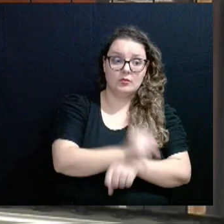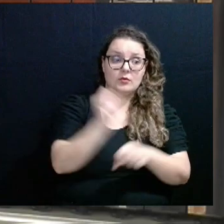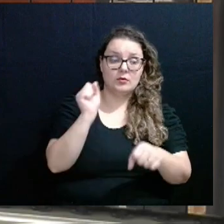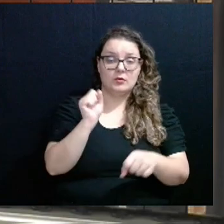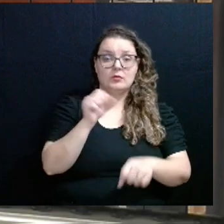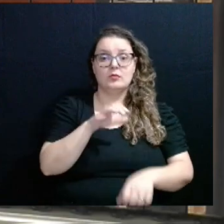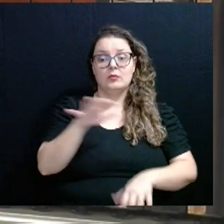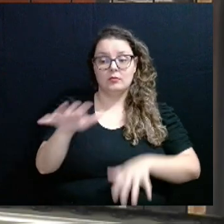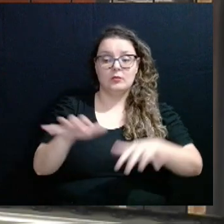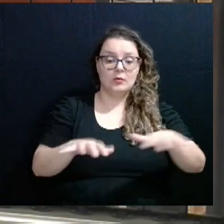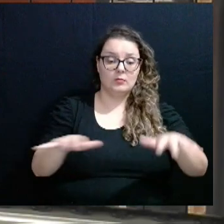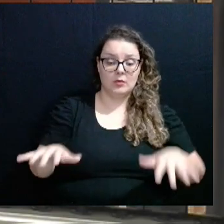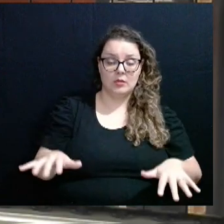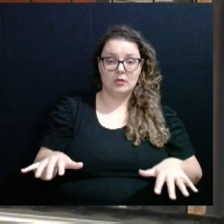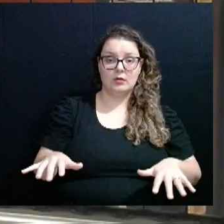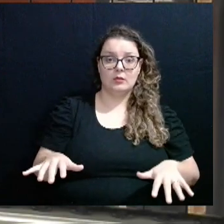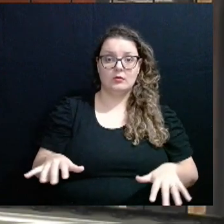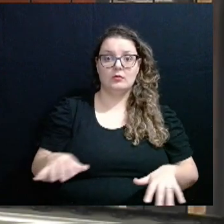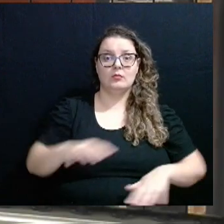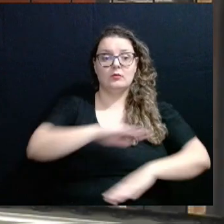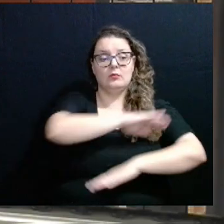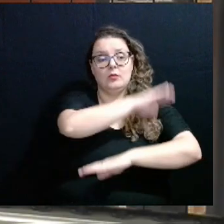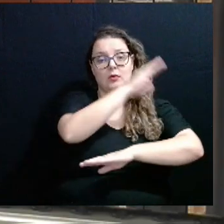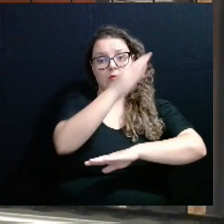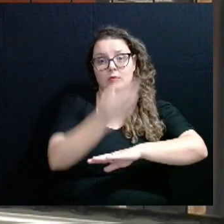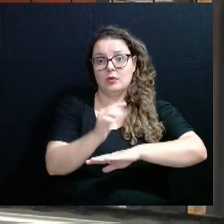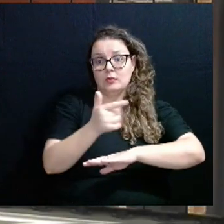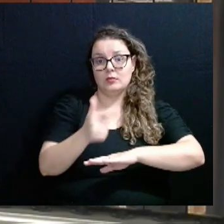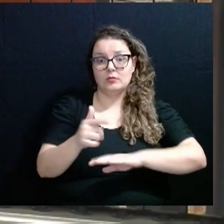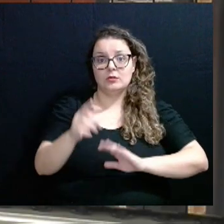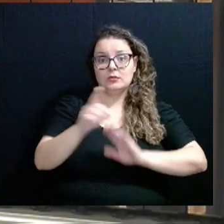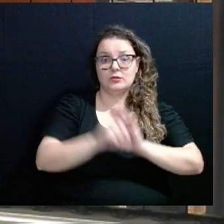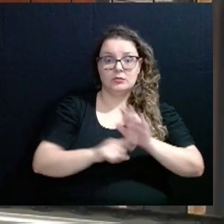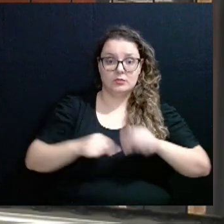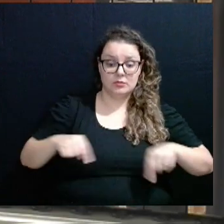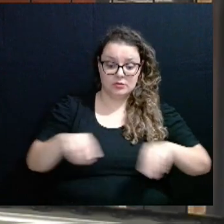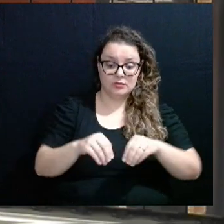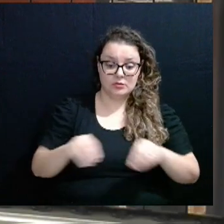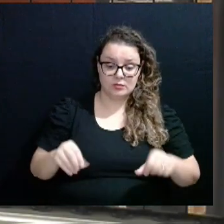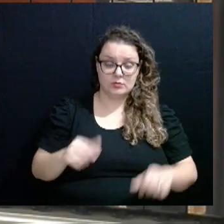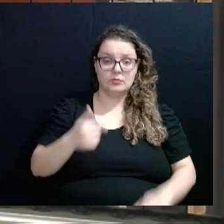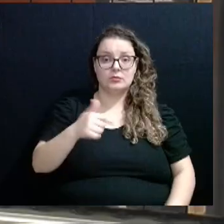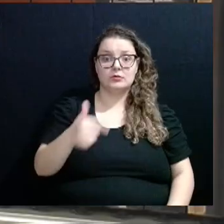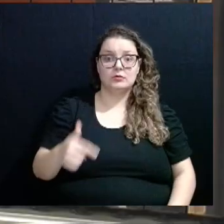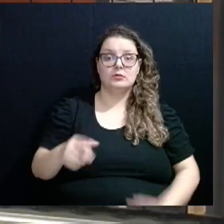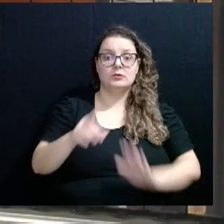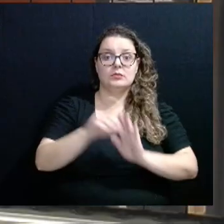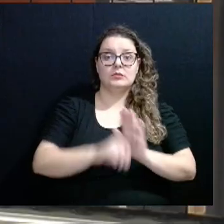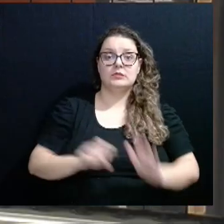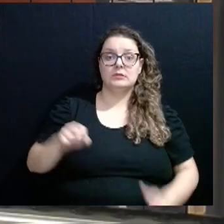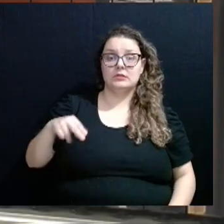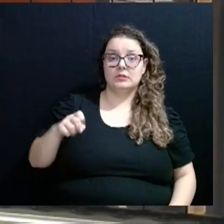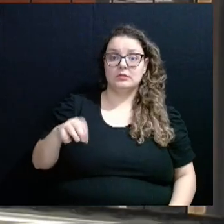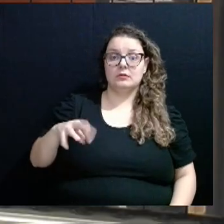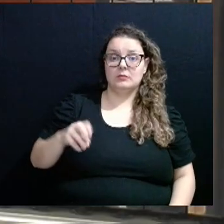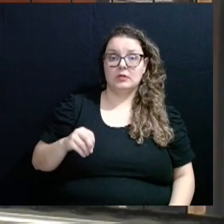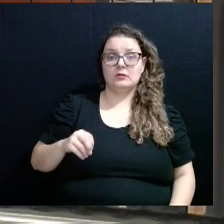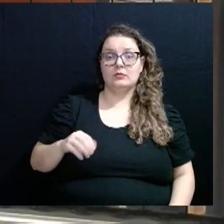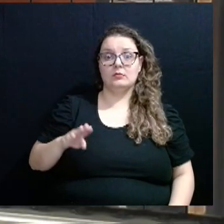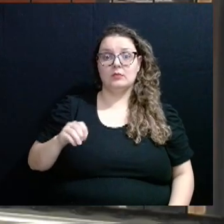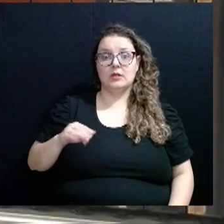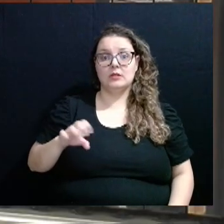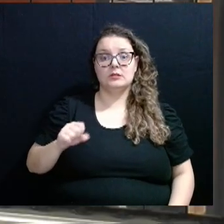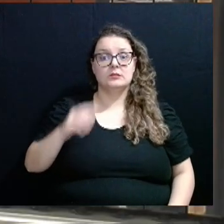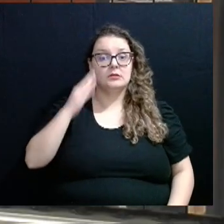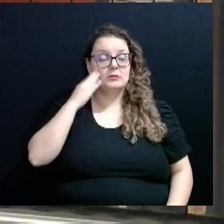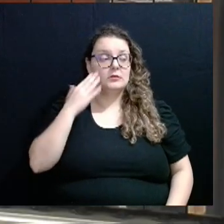como morros, eles não tiveram direito à terra, sem nenhum direito ao saneamento básico, na época a gente sabe que era precário, mas minimamente não